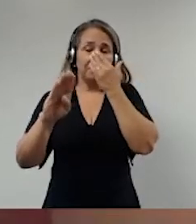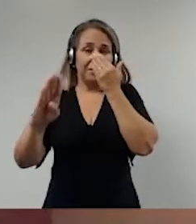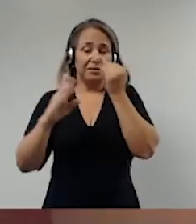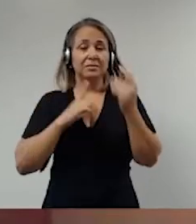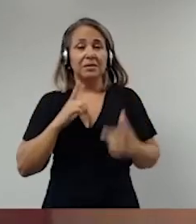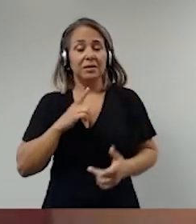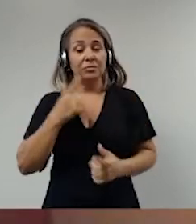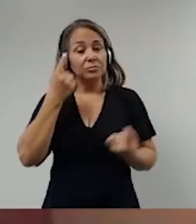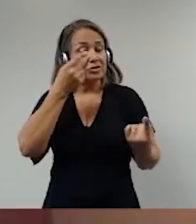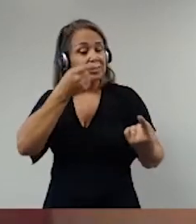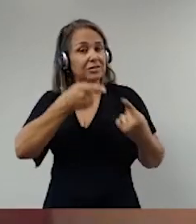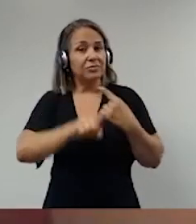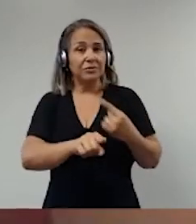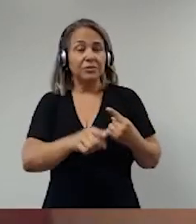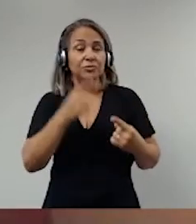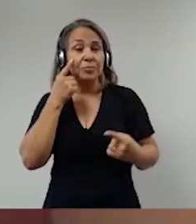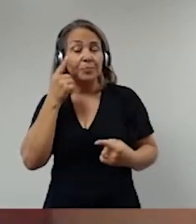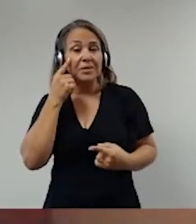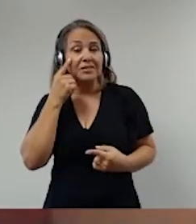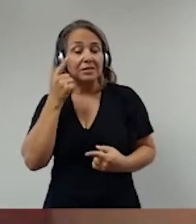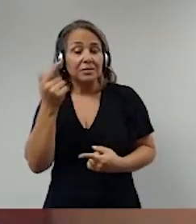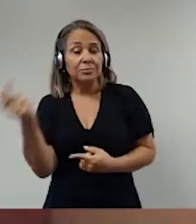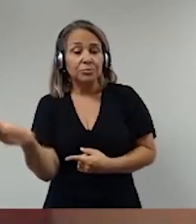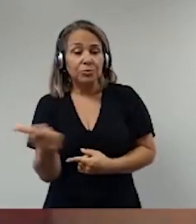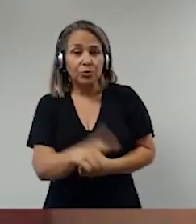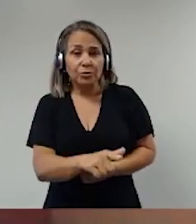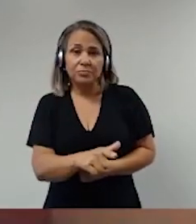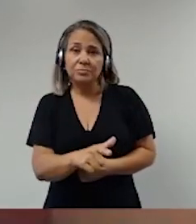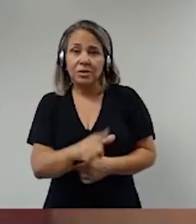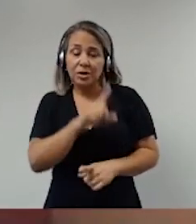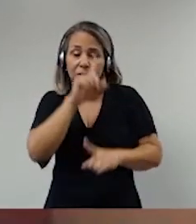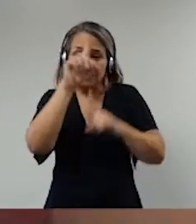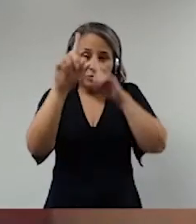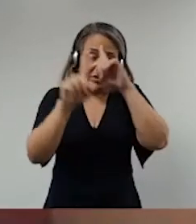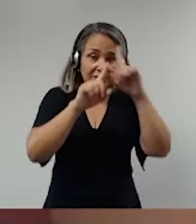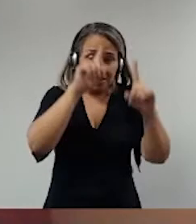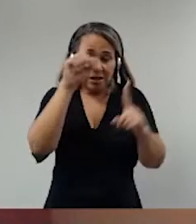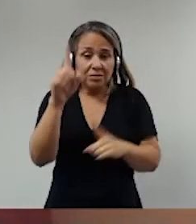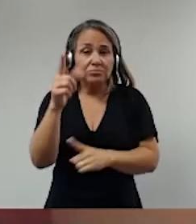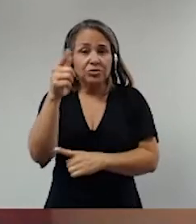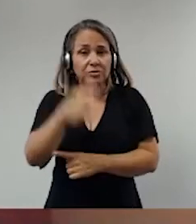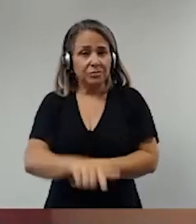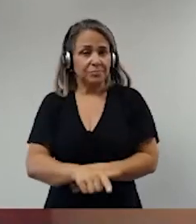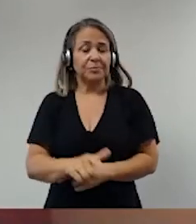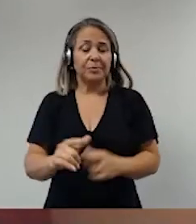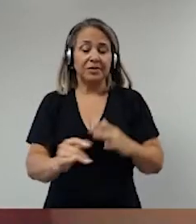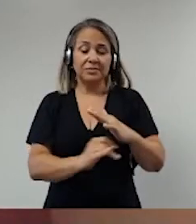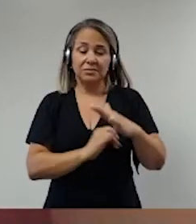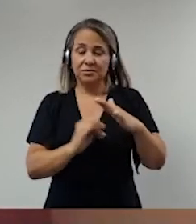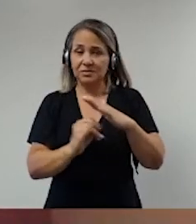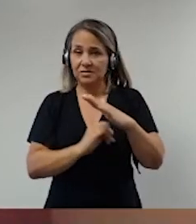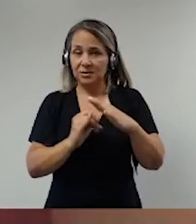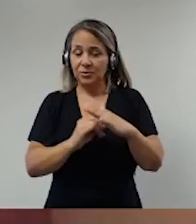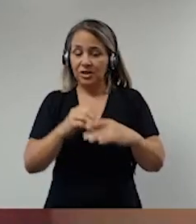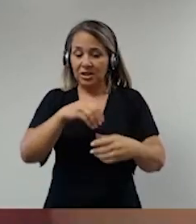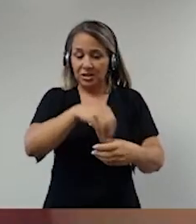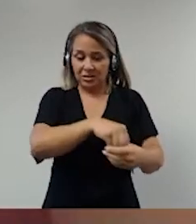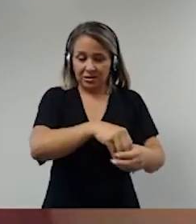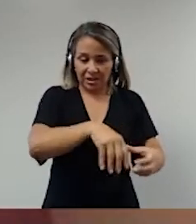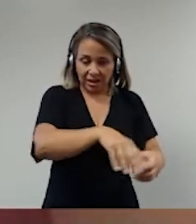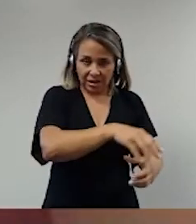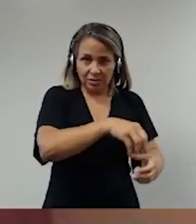desafio de se reinventar como instituição, e se reinventar como instituição significa, tanto do ponto de vista interno como do ponto de